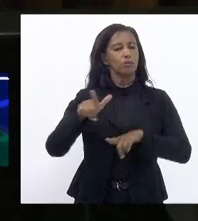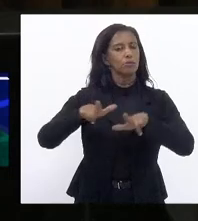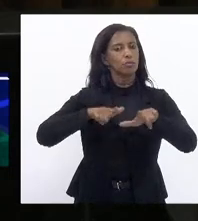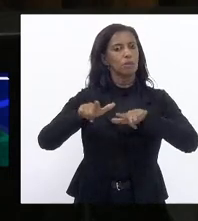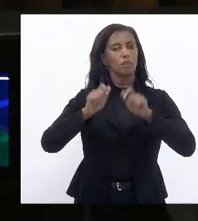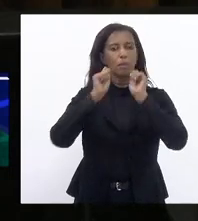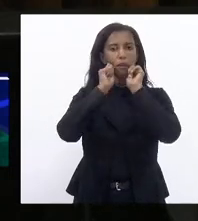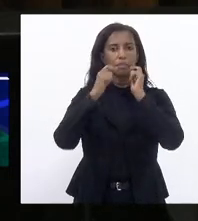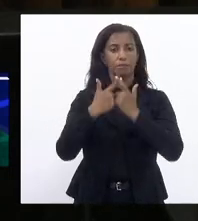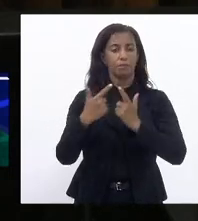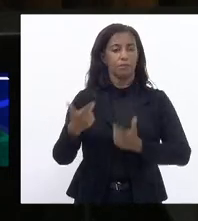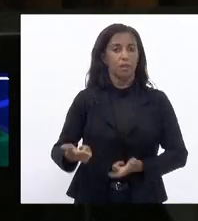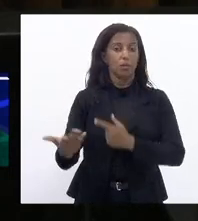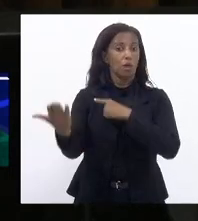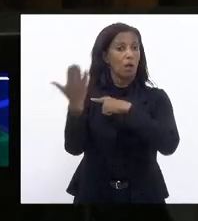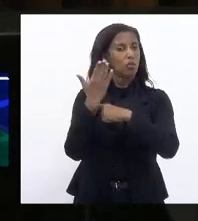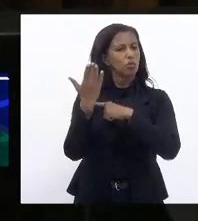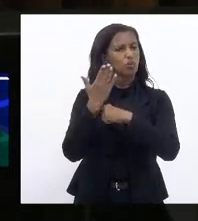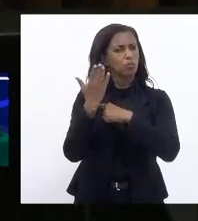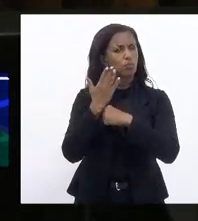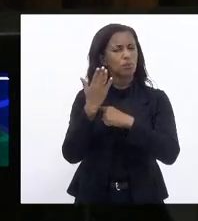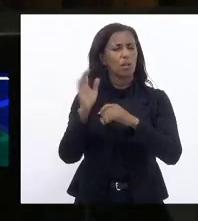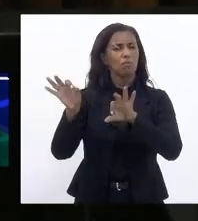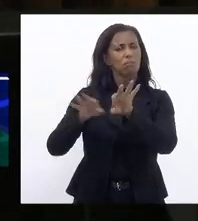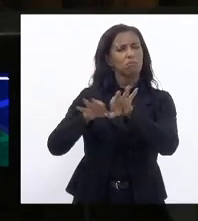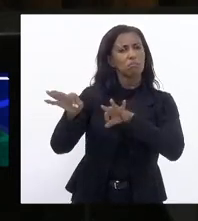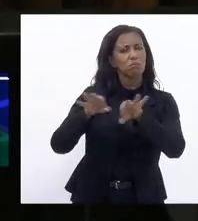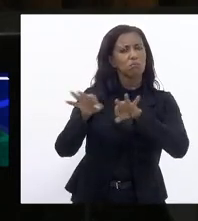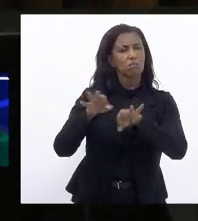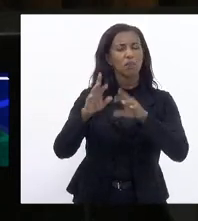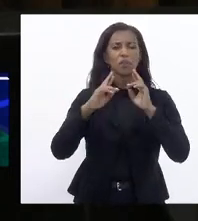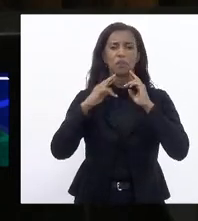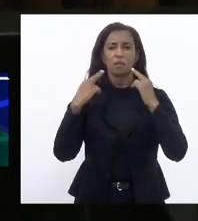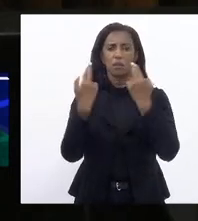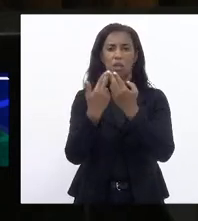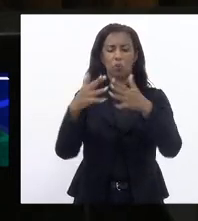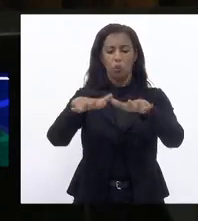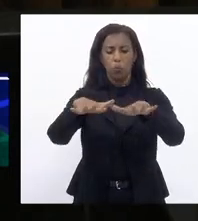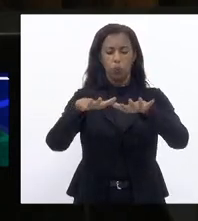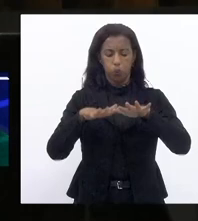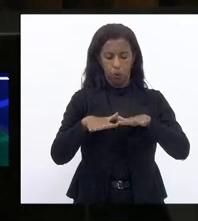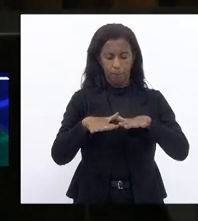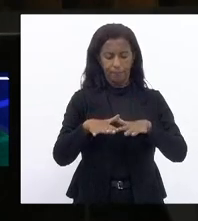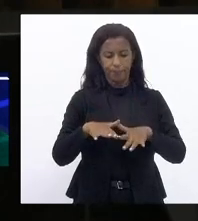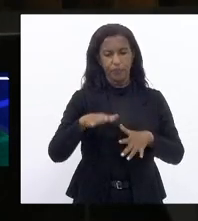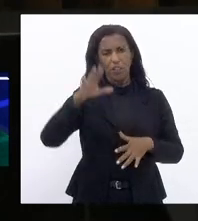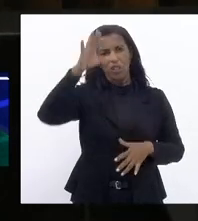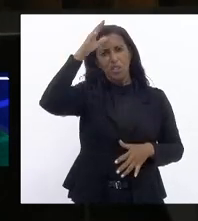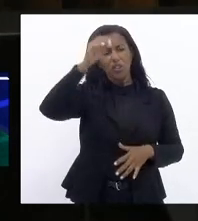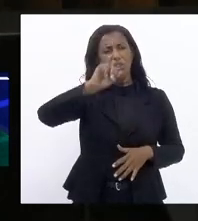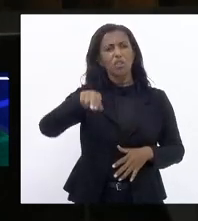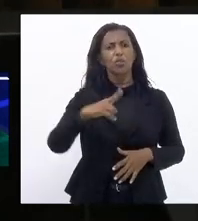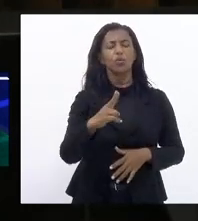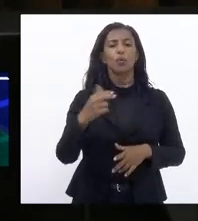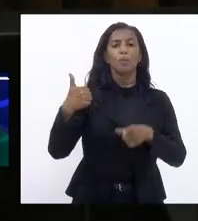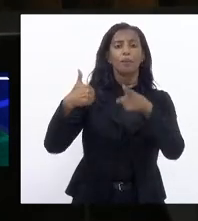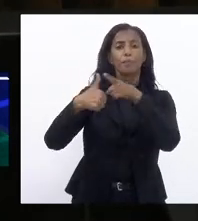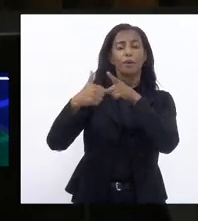Legislativa, que nos ajudam a realizar esta sessão plenária. Deputada Tia Ju, eu quero, em primeiro lugar,